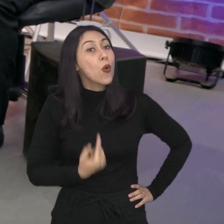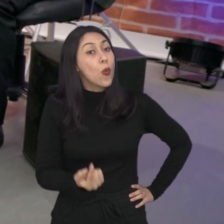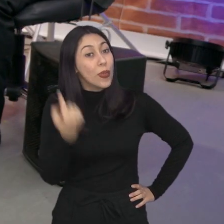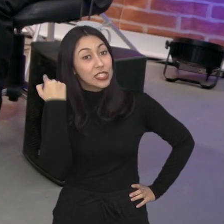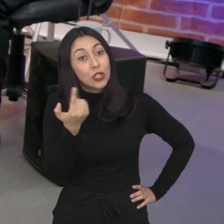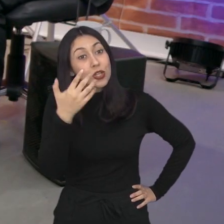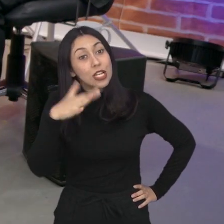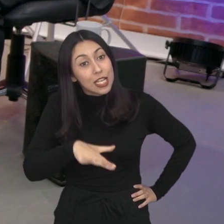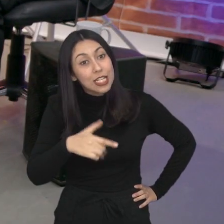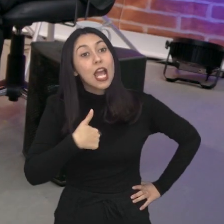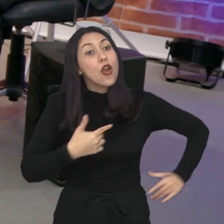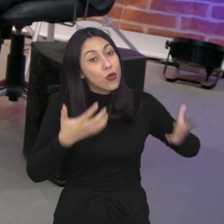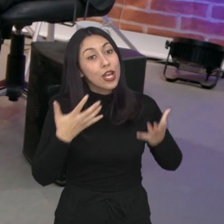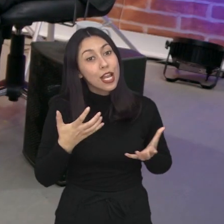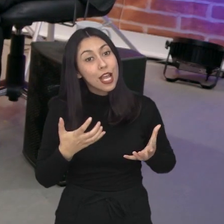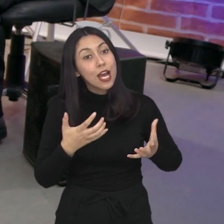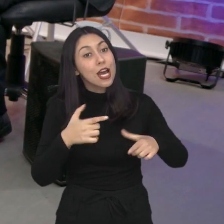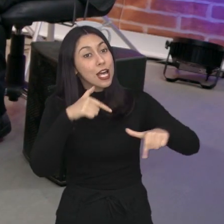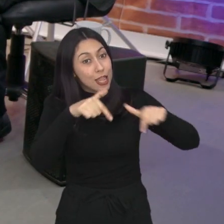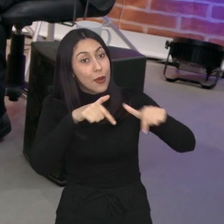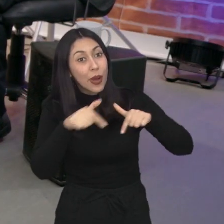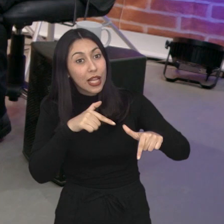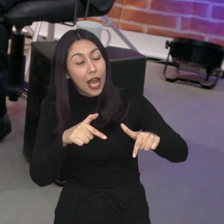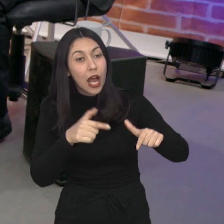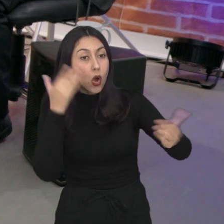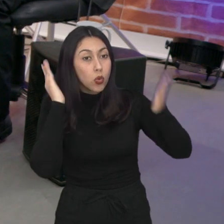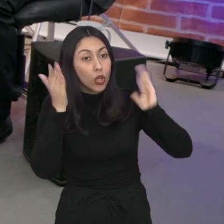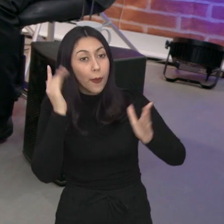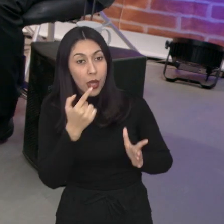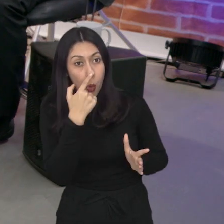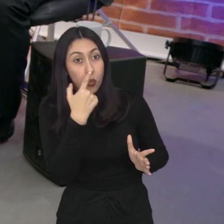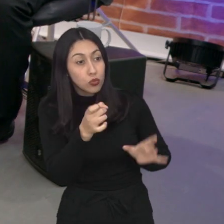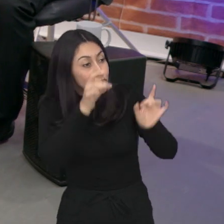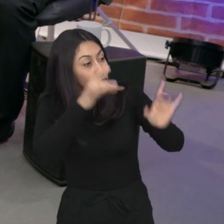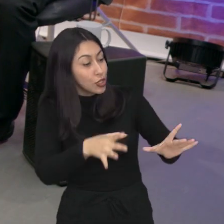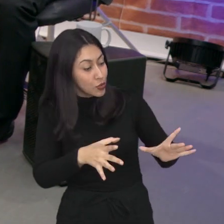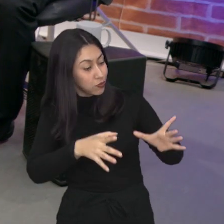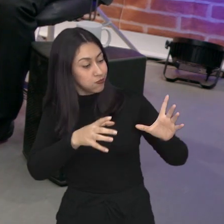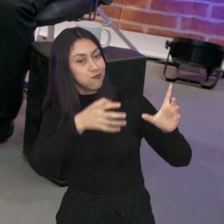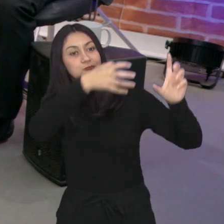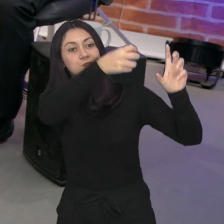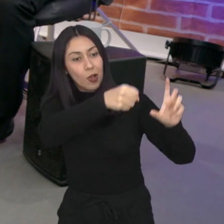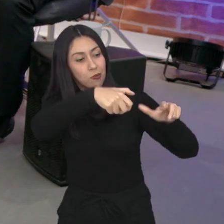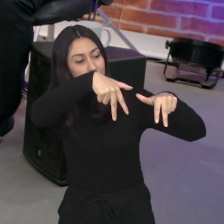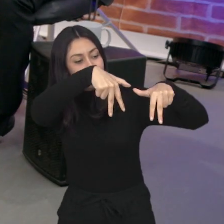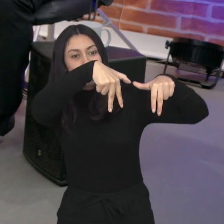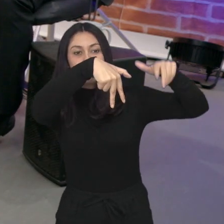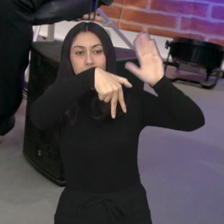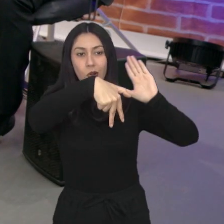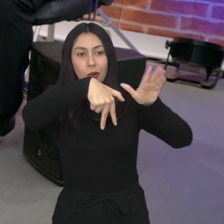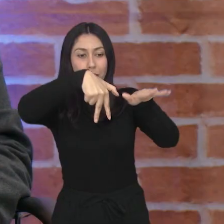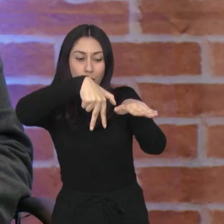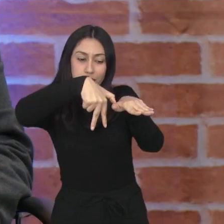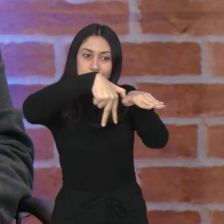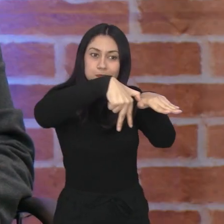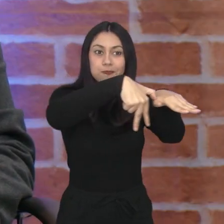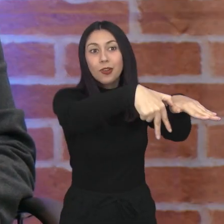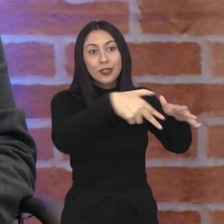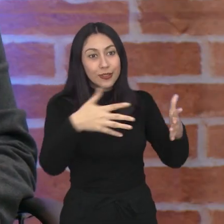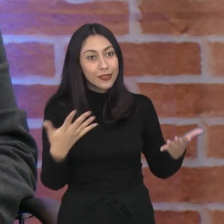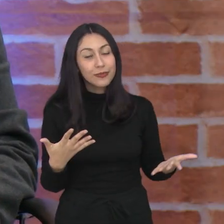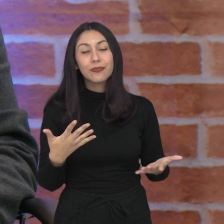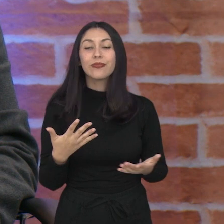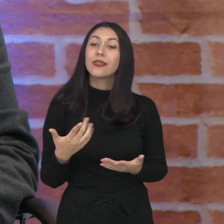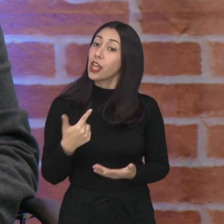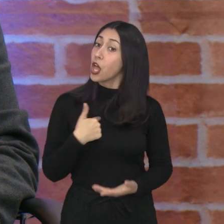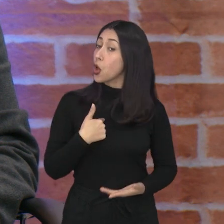lixeiro? Pois é. Só porque o cara ficava pendurado no caminhão lá, mano? Exato. Eu acho a profissão mais maravilhosa. Ser gari, garçom. E aí